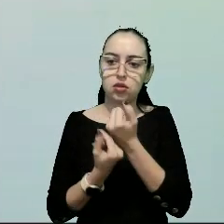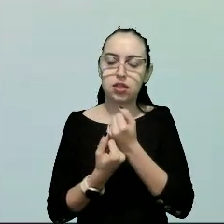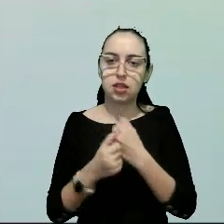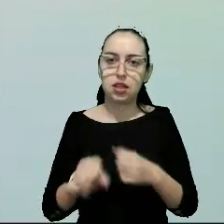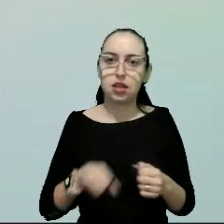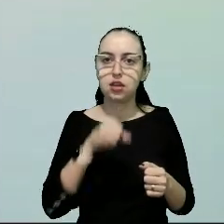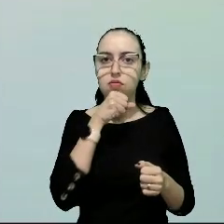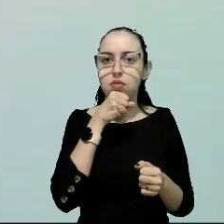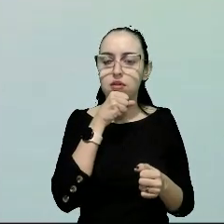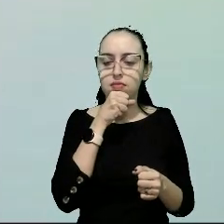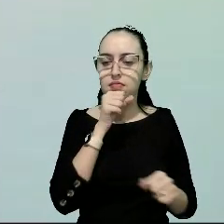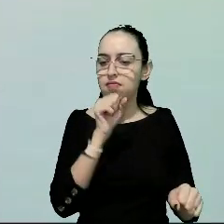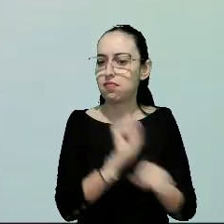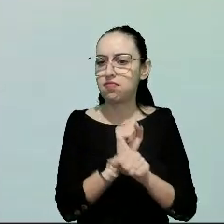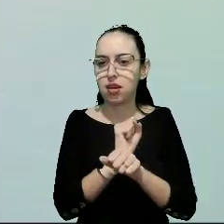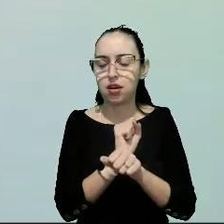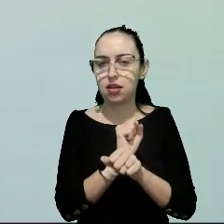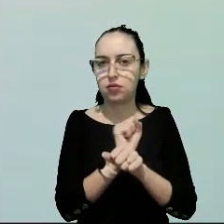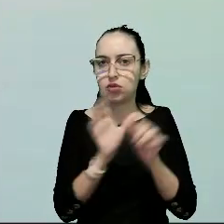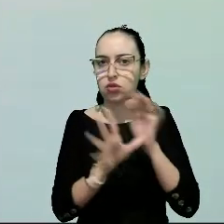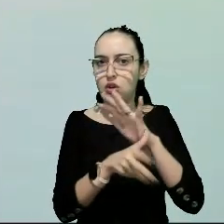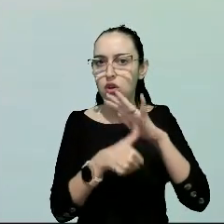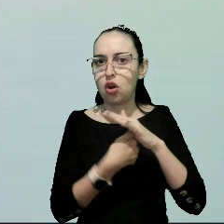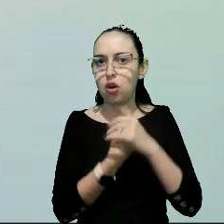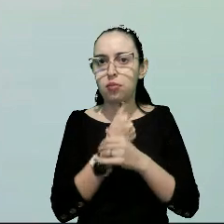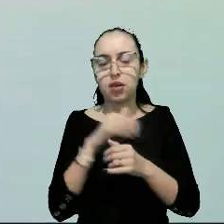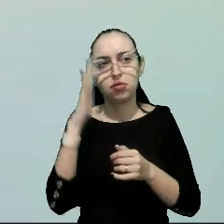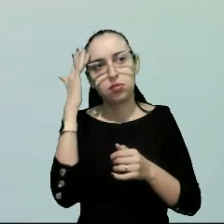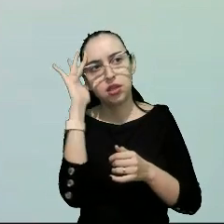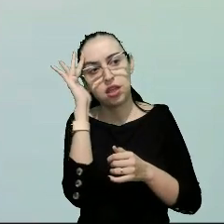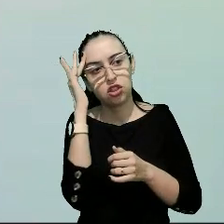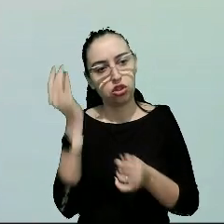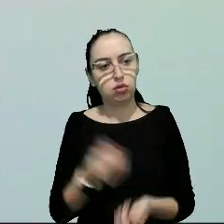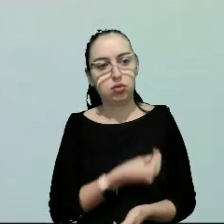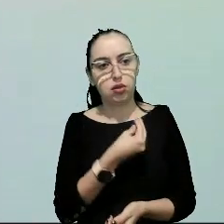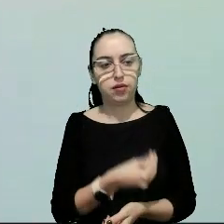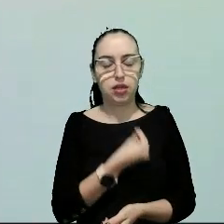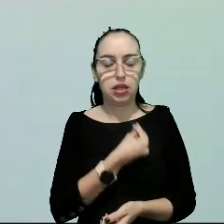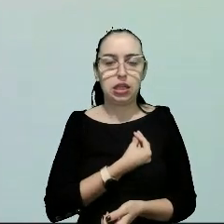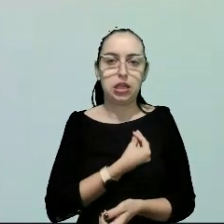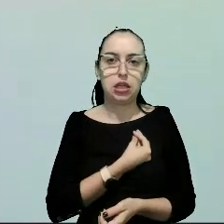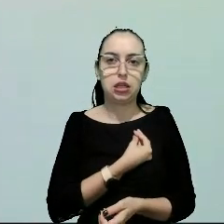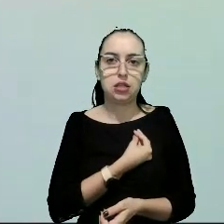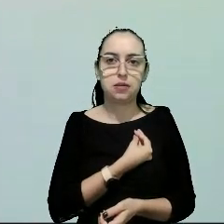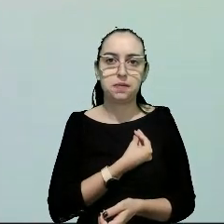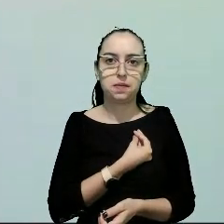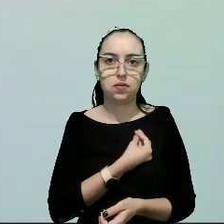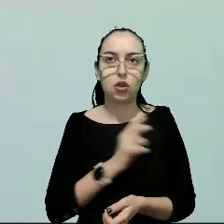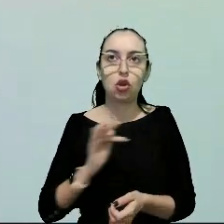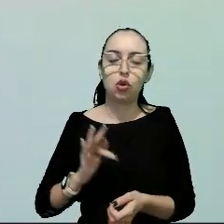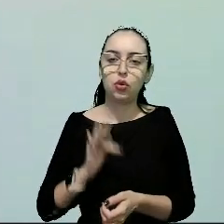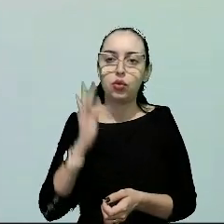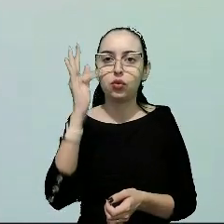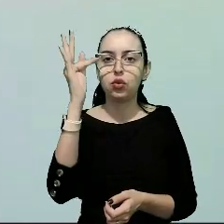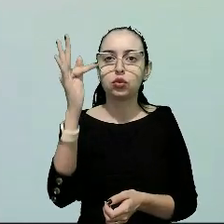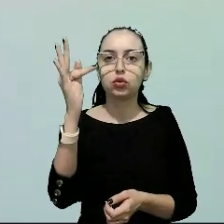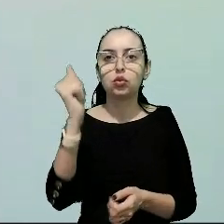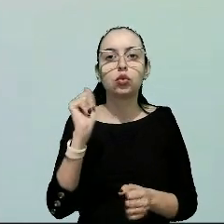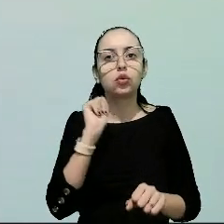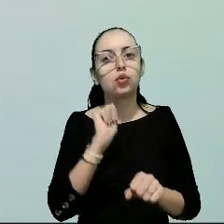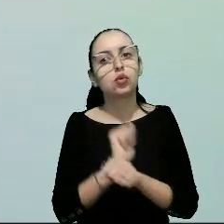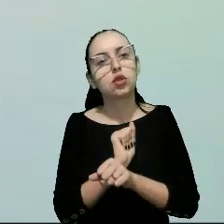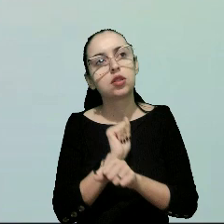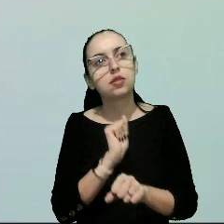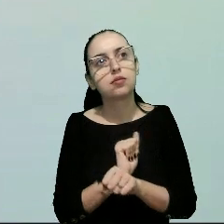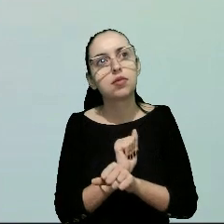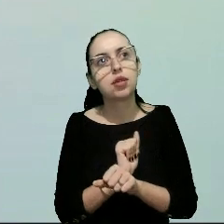envelhecimento. Paremos de trapacear. O sentido de nossa vida está em questão no futuro